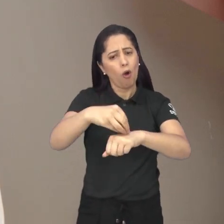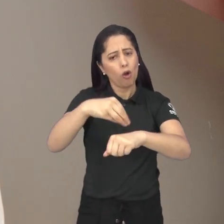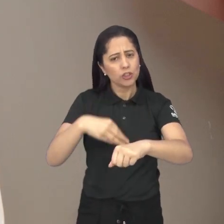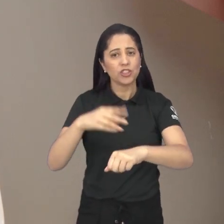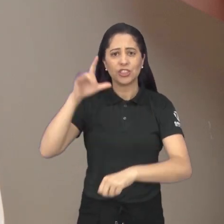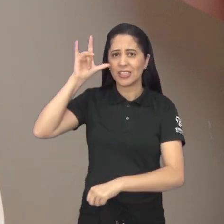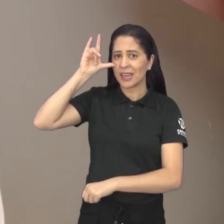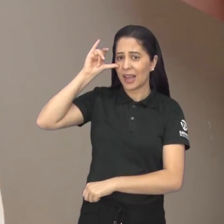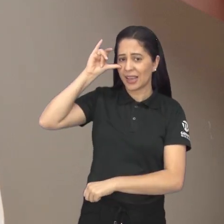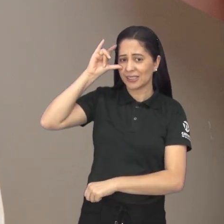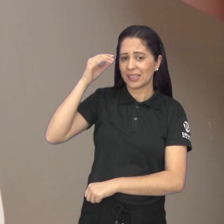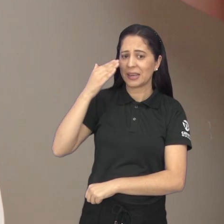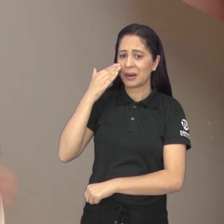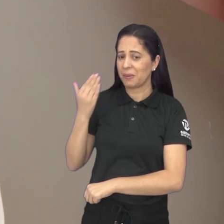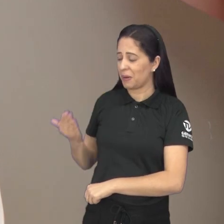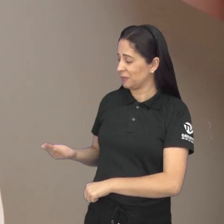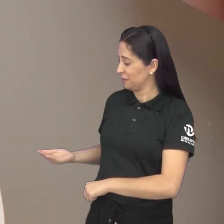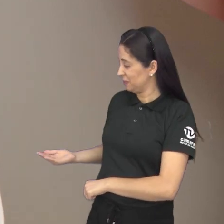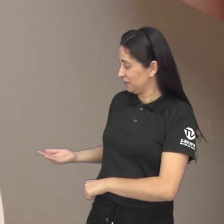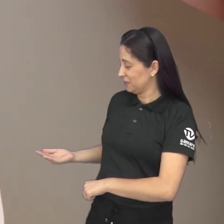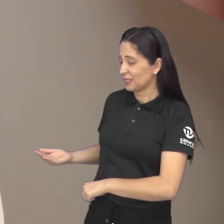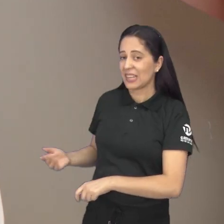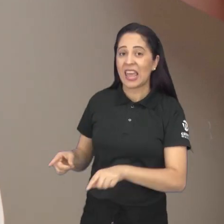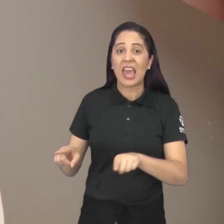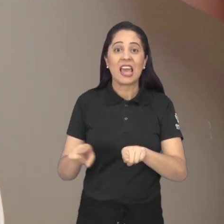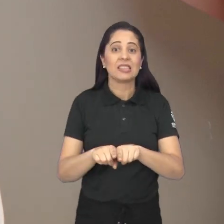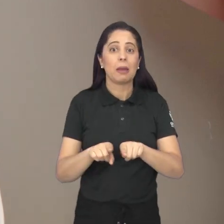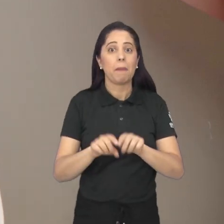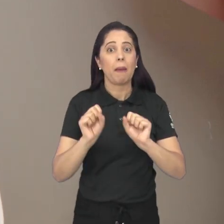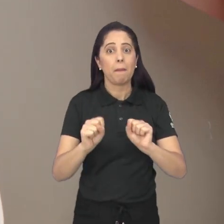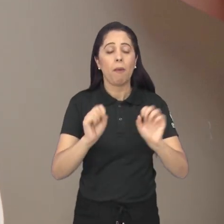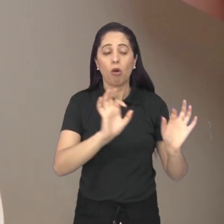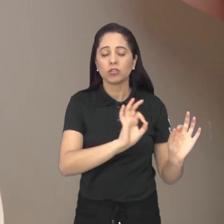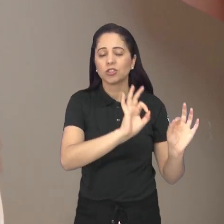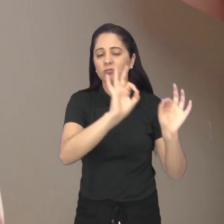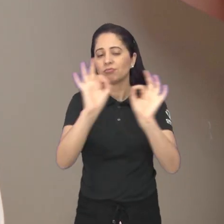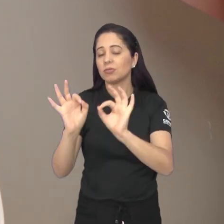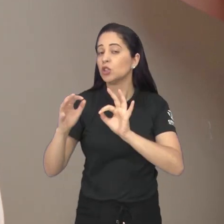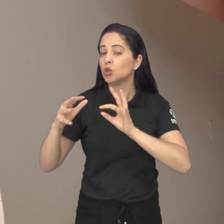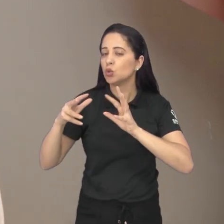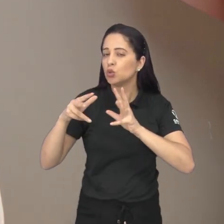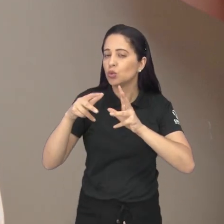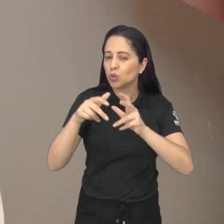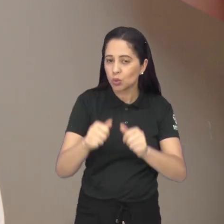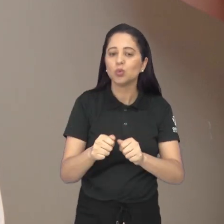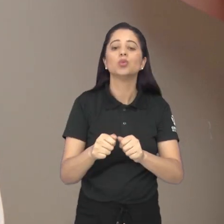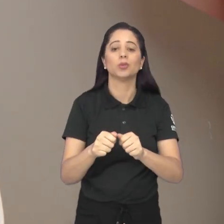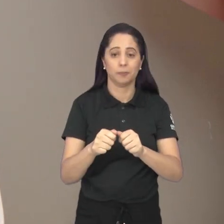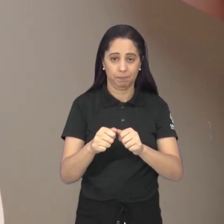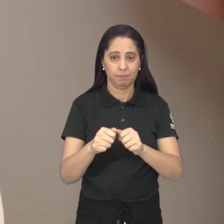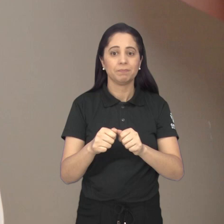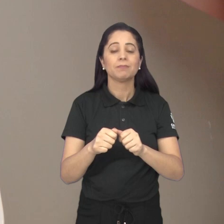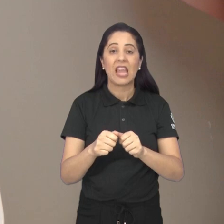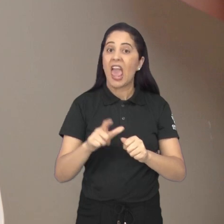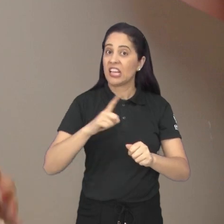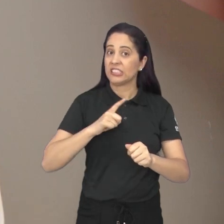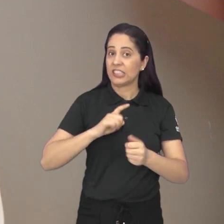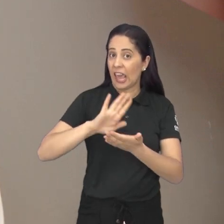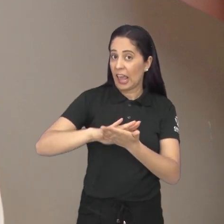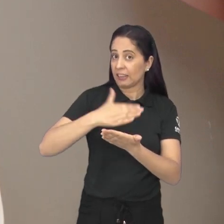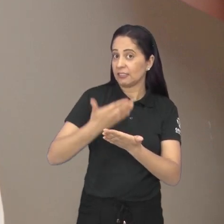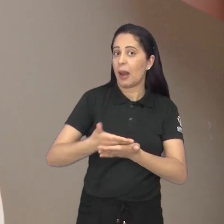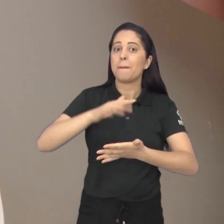gente por meio do nosso Instagram. Nesta página você também acompanha toda a programação da TV Câmara, que conta inclusive